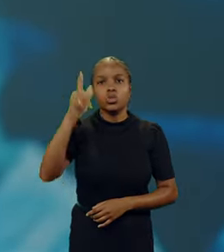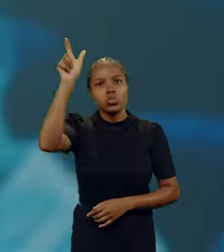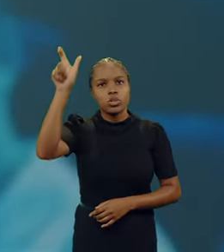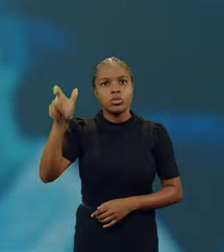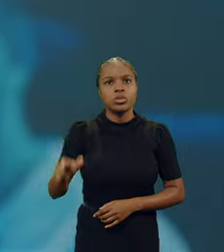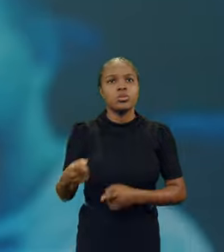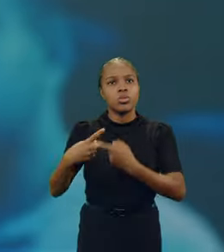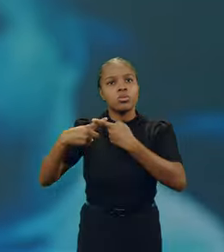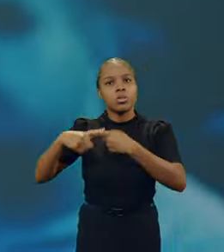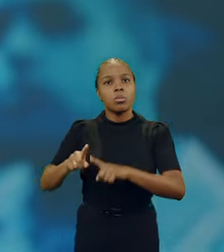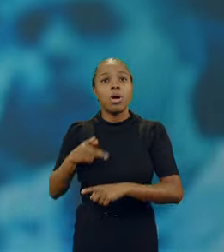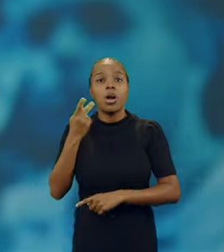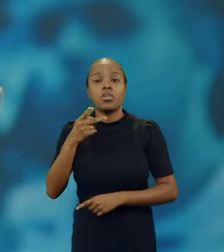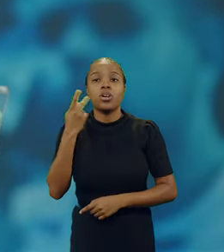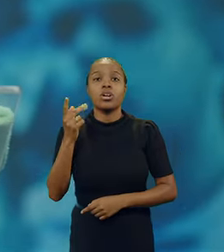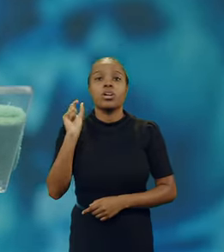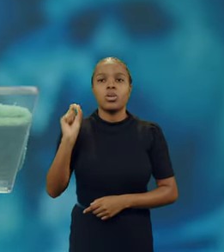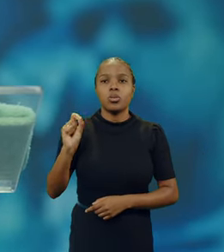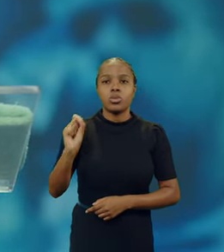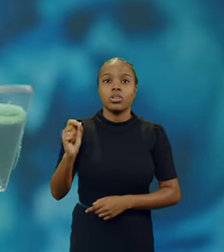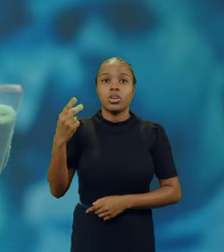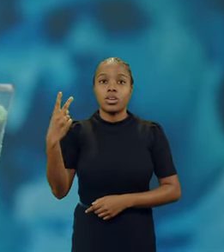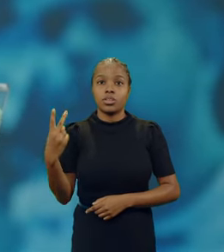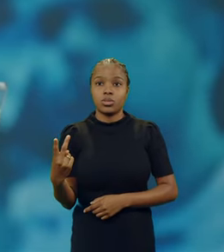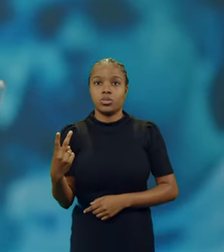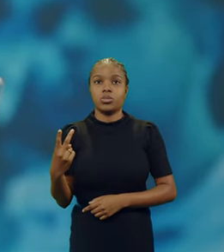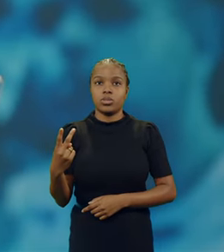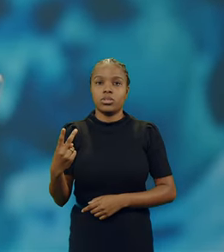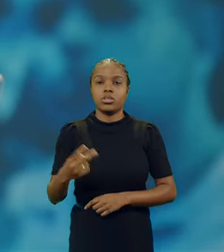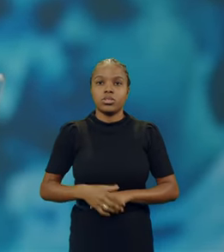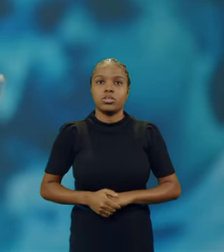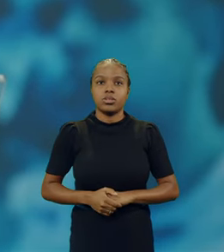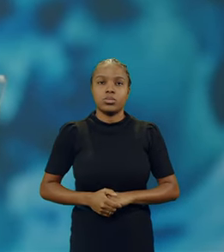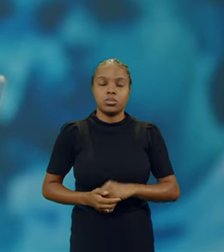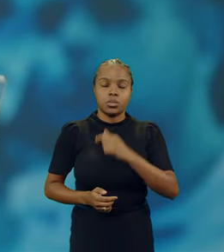mas ele está falando de duas nações.